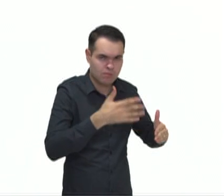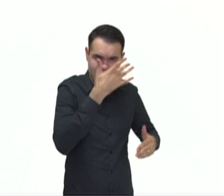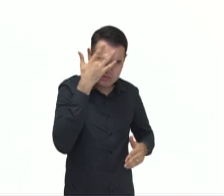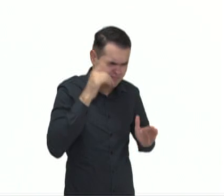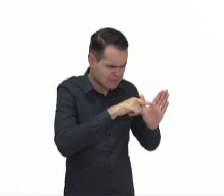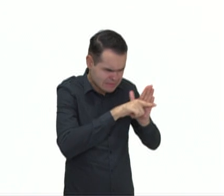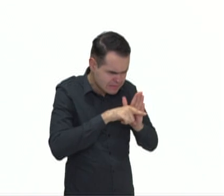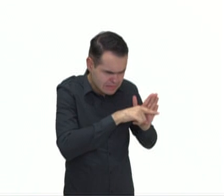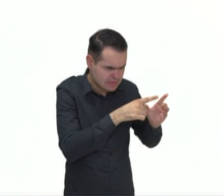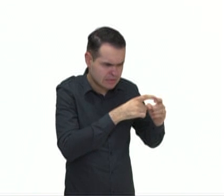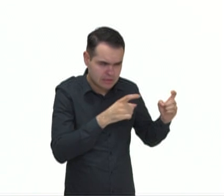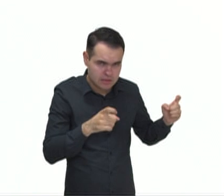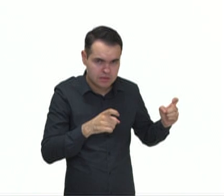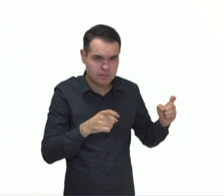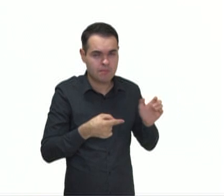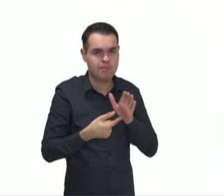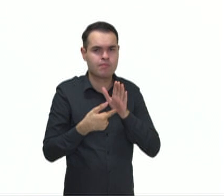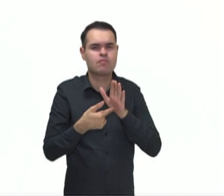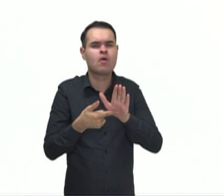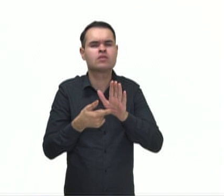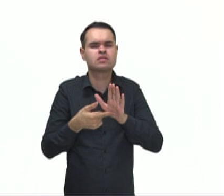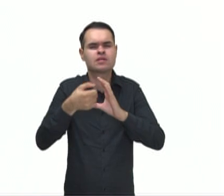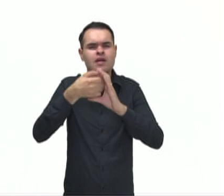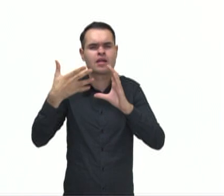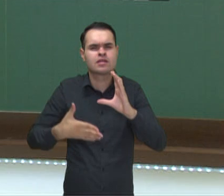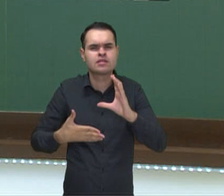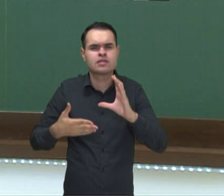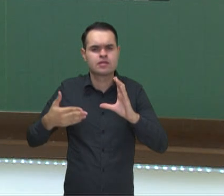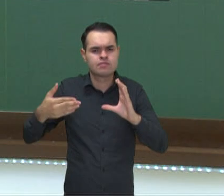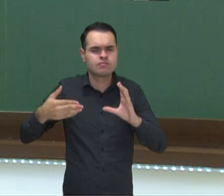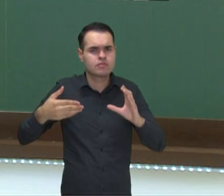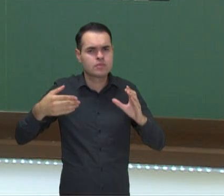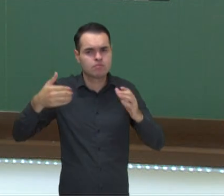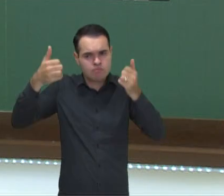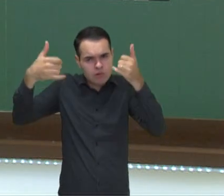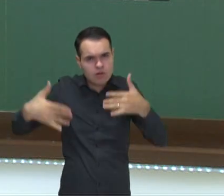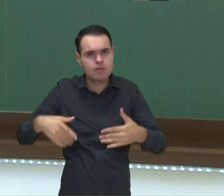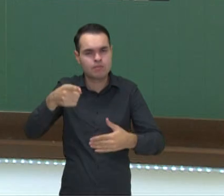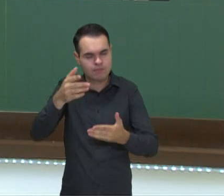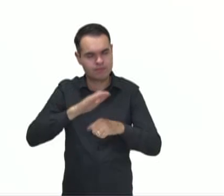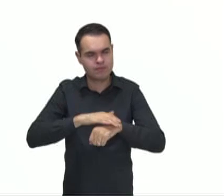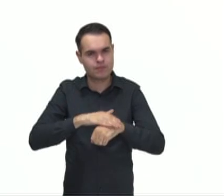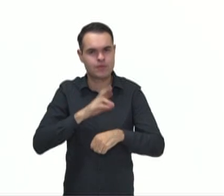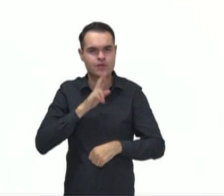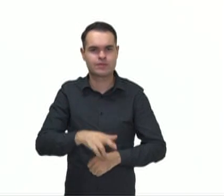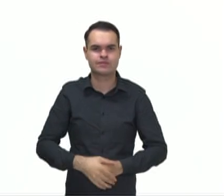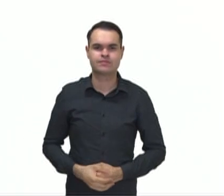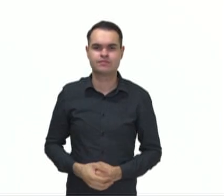Apresente características que confirmem isso. Pode responder.